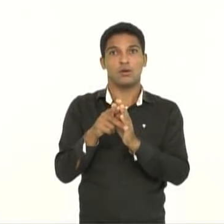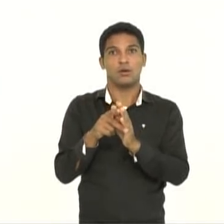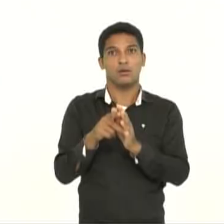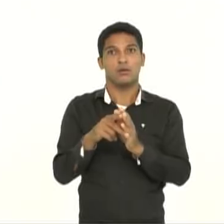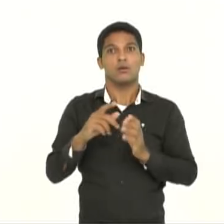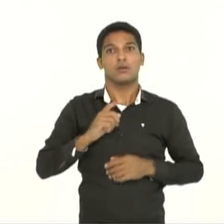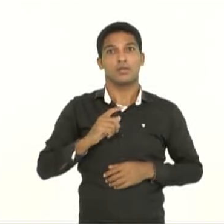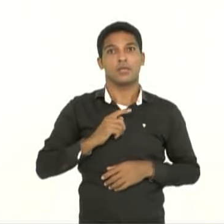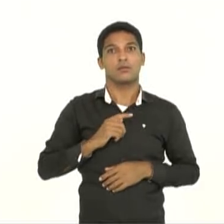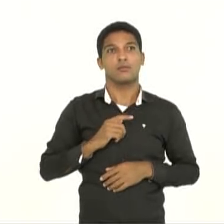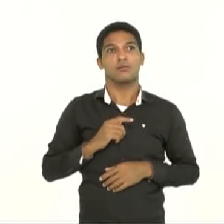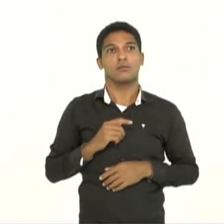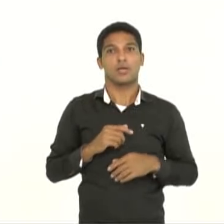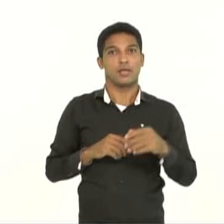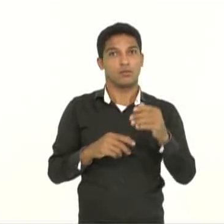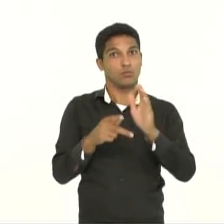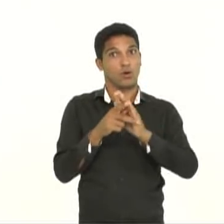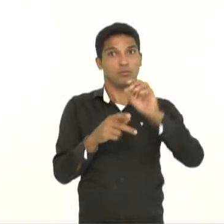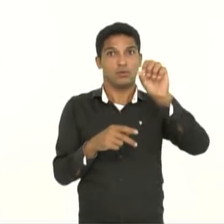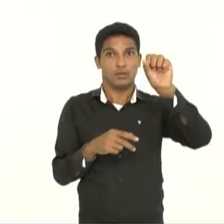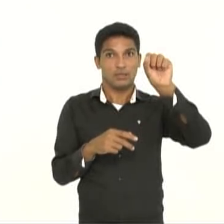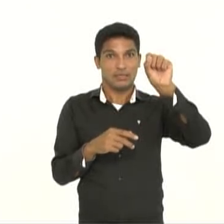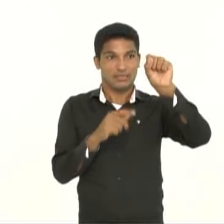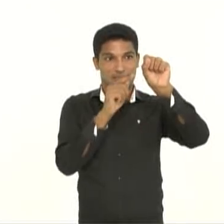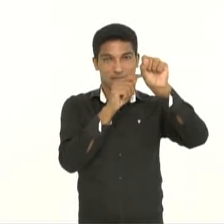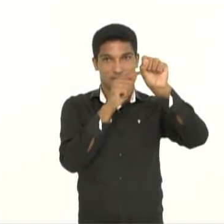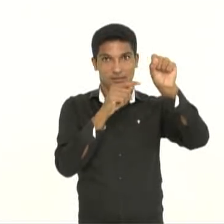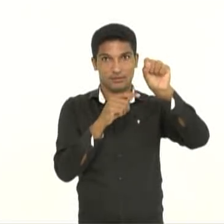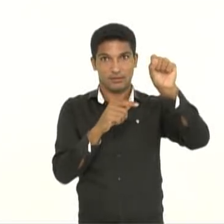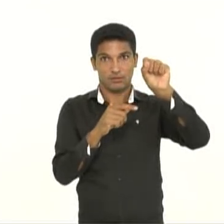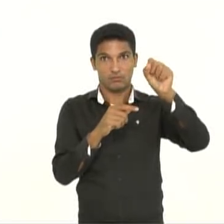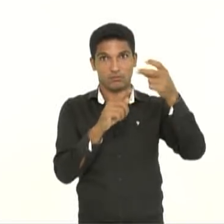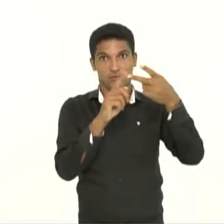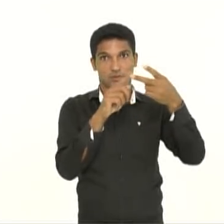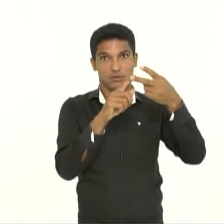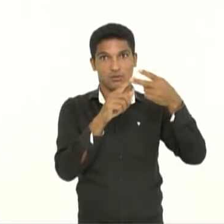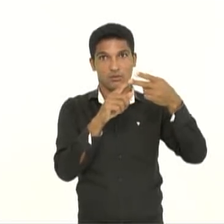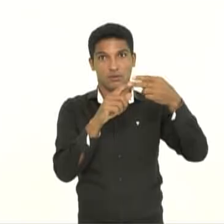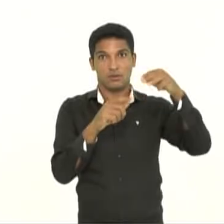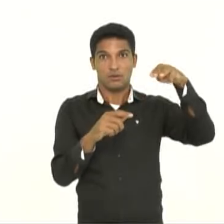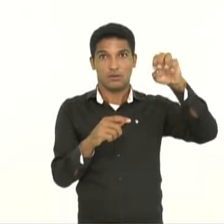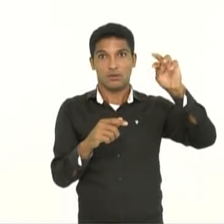vai estabelecendo as suas melhoras comparando ele com ele mesmo.